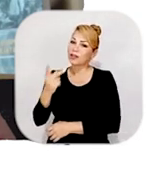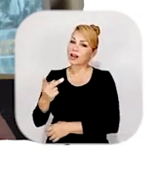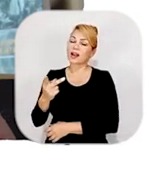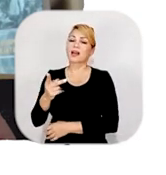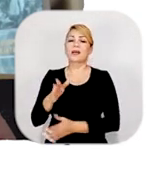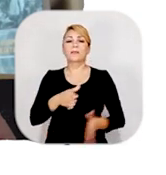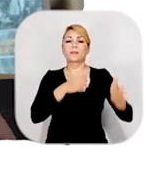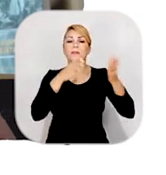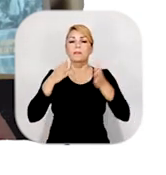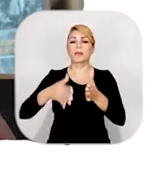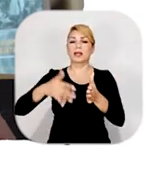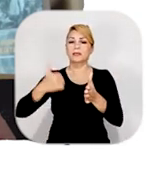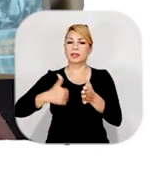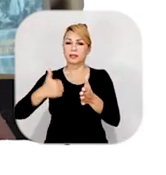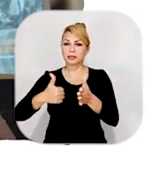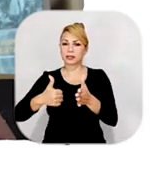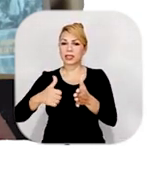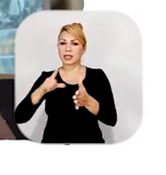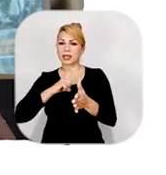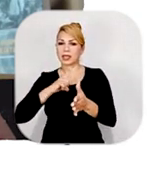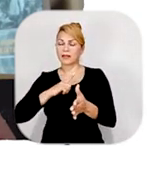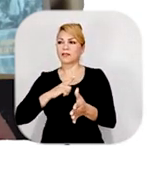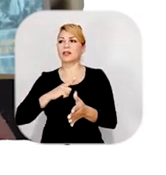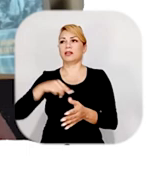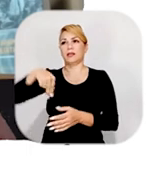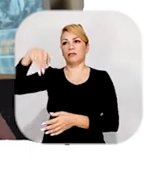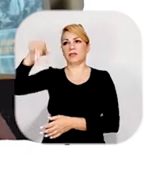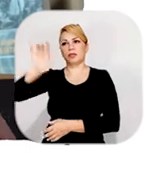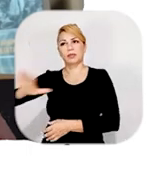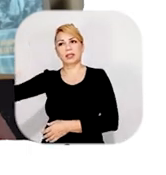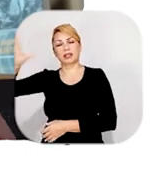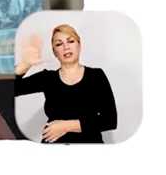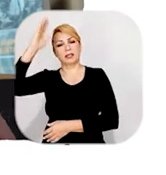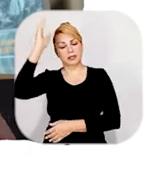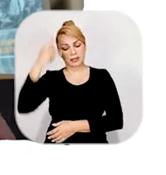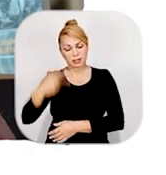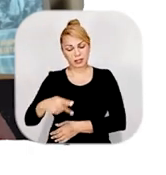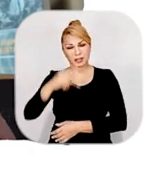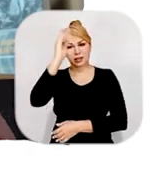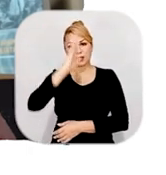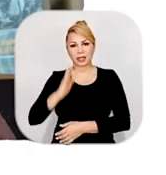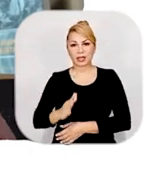Snetlag, quando ele esteve no Brasil, esteve no Nordeste, a contribuição que ele deixou